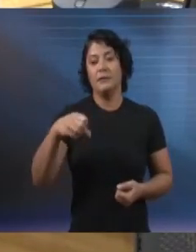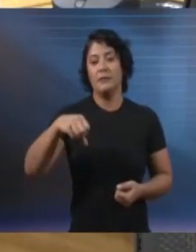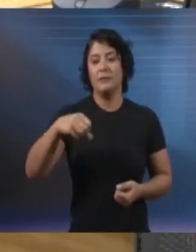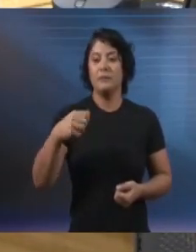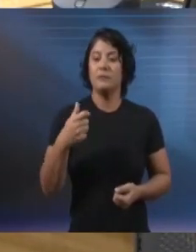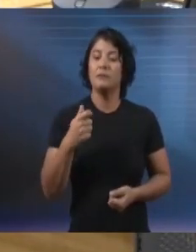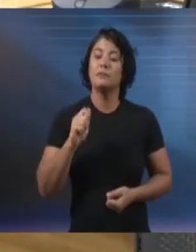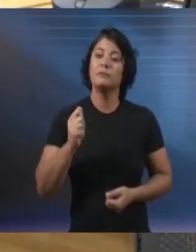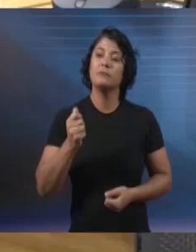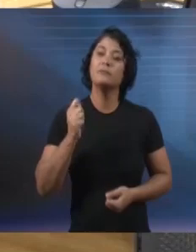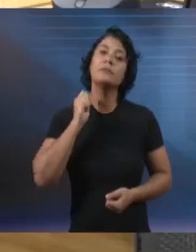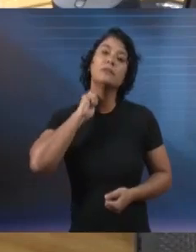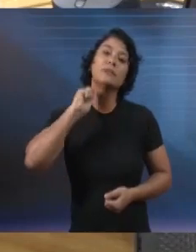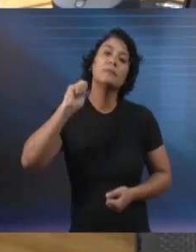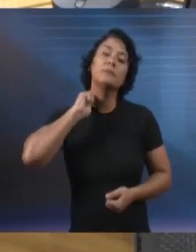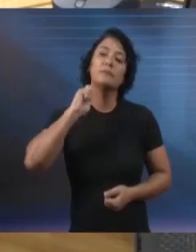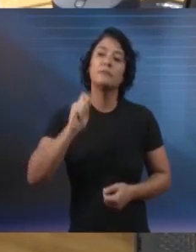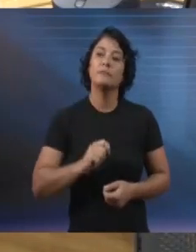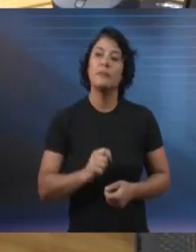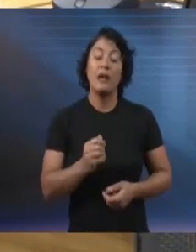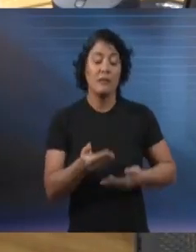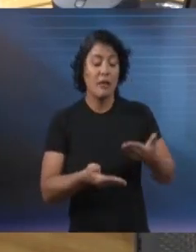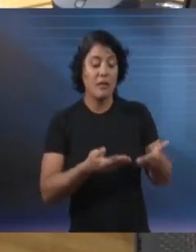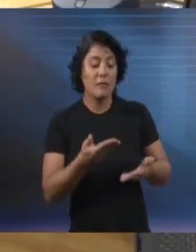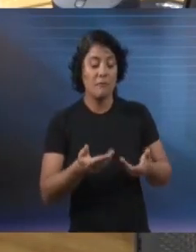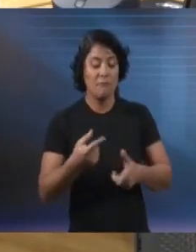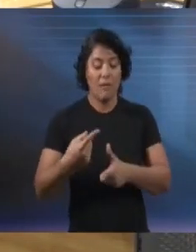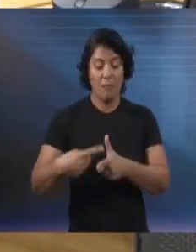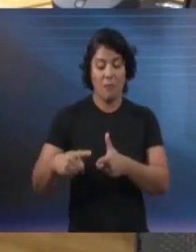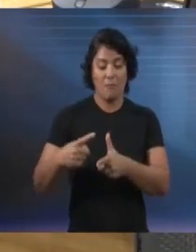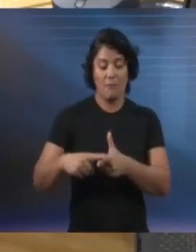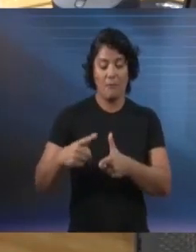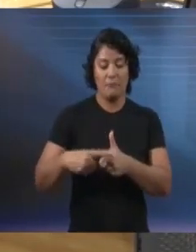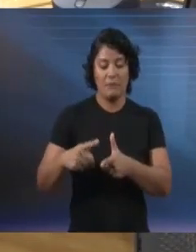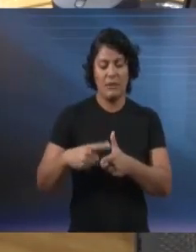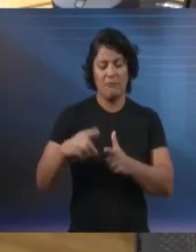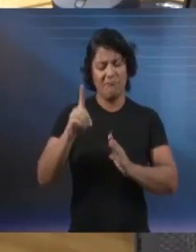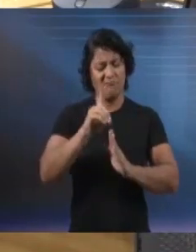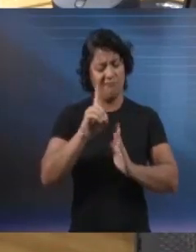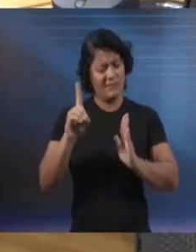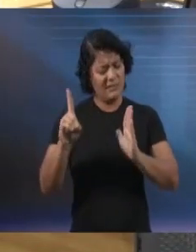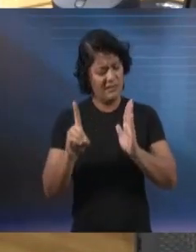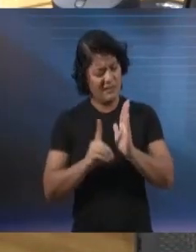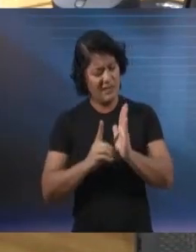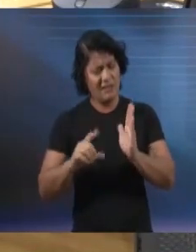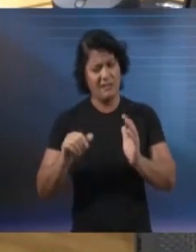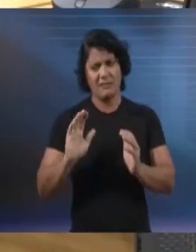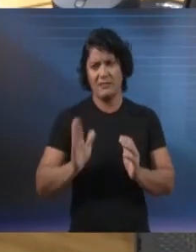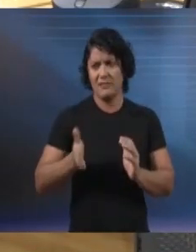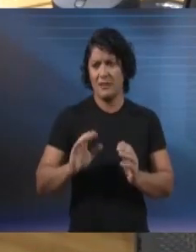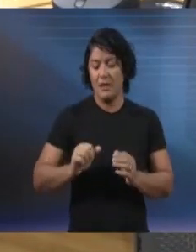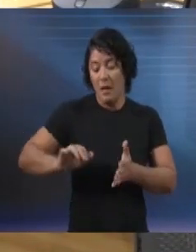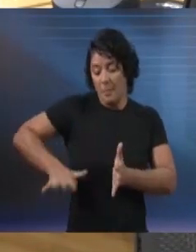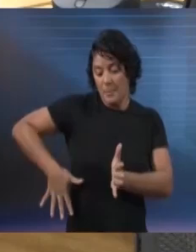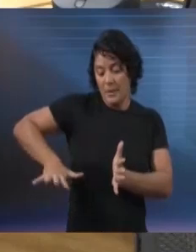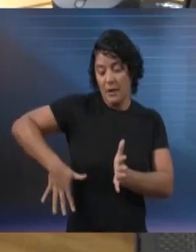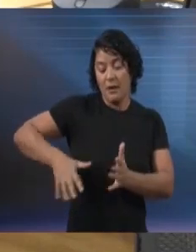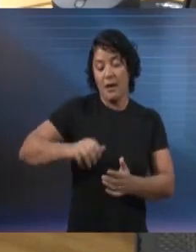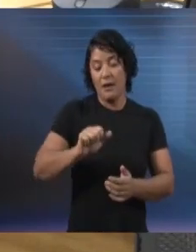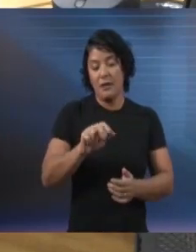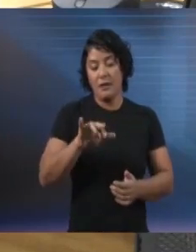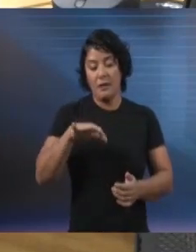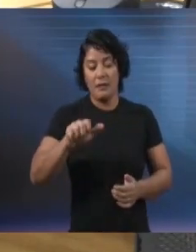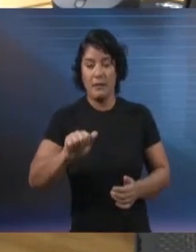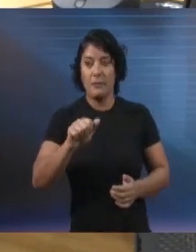tratar de um problema que já ocorria décadas na praia de Areia Preta, que é